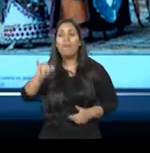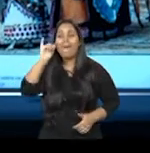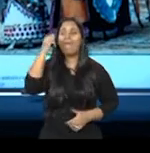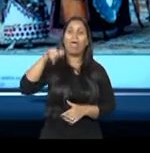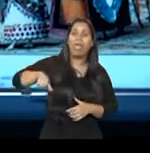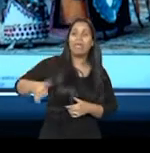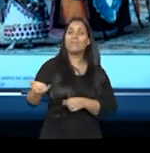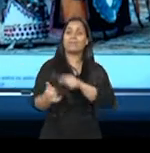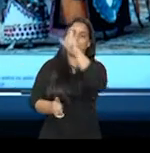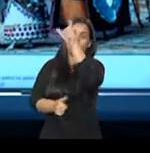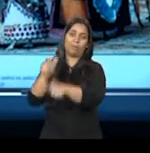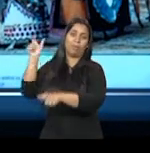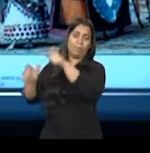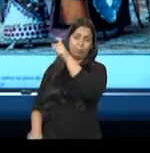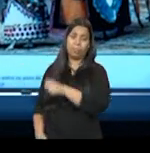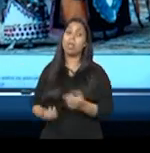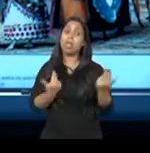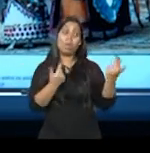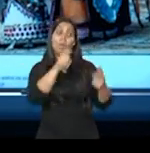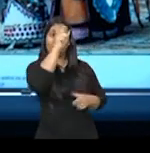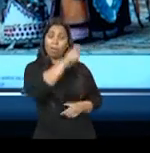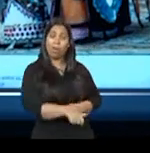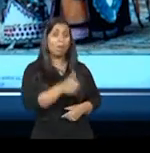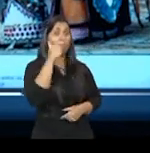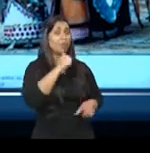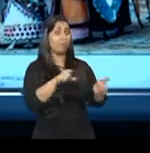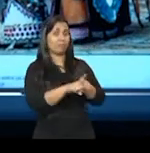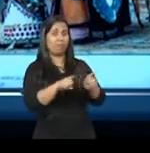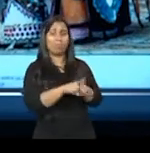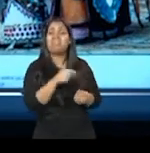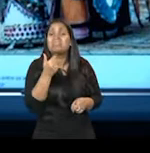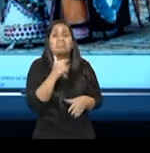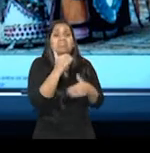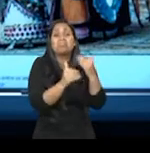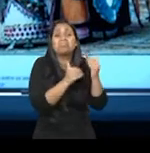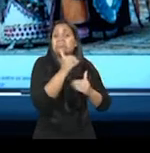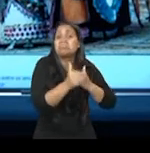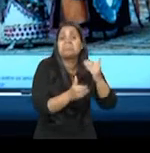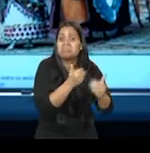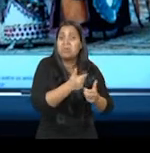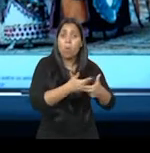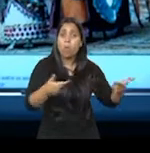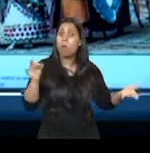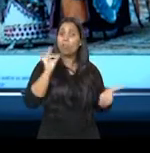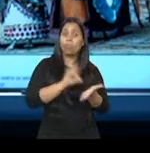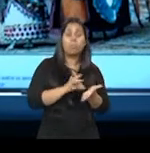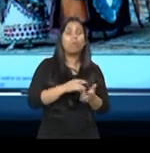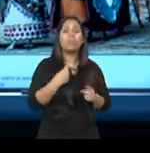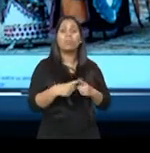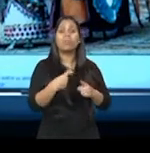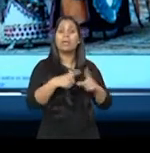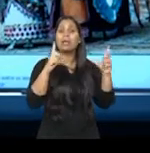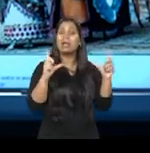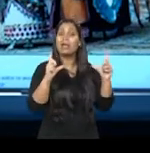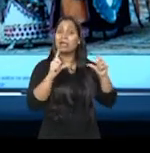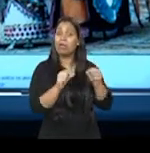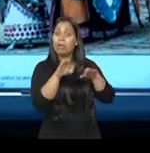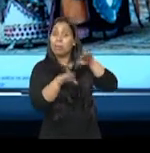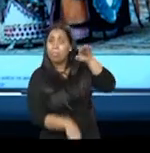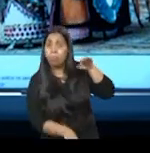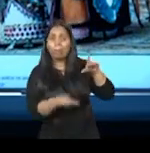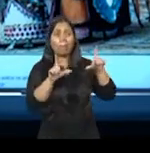restringidos. O mesmo aconteceu com a mulher, pessoal. Não houve um processo ali de medidas afirmativas para tentar diminuir